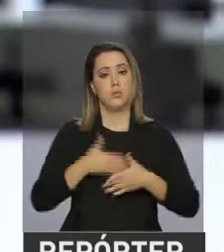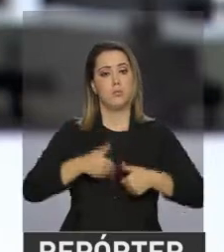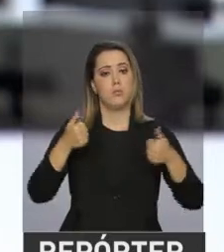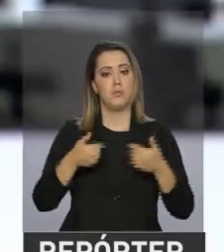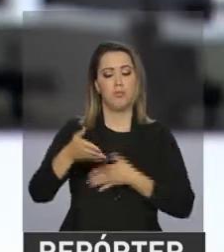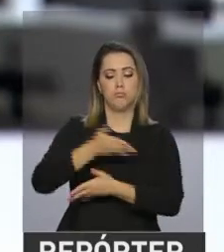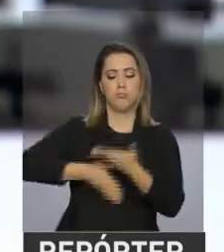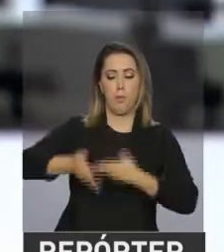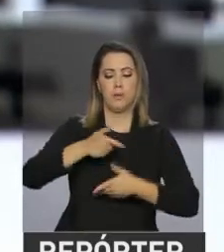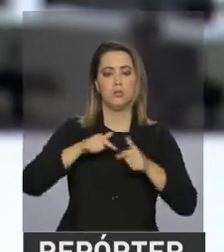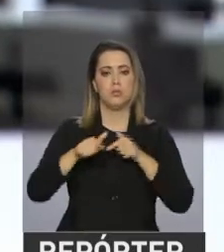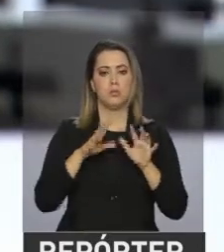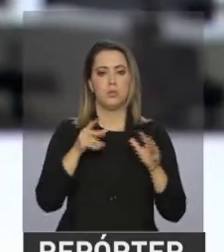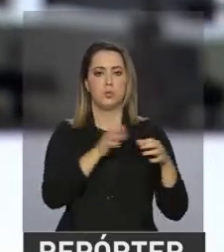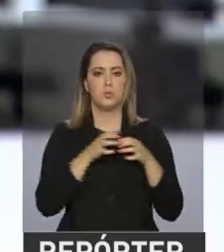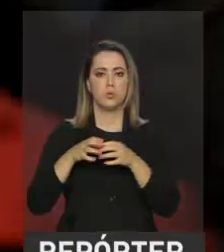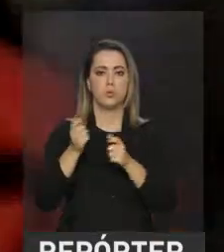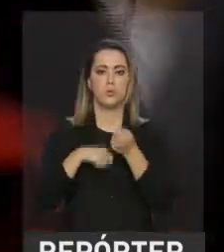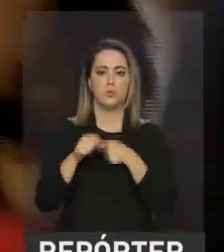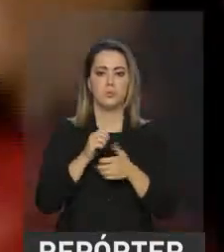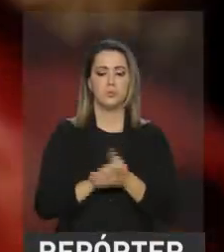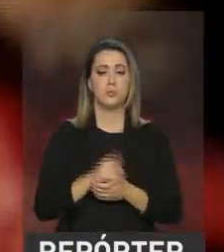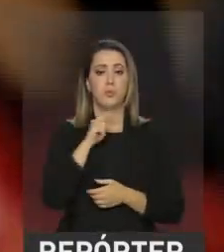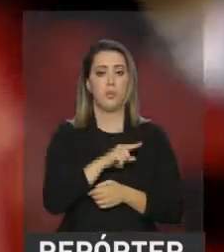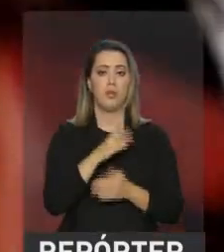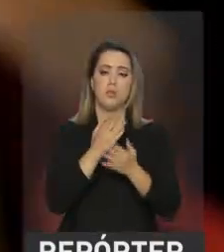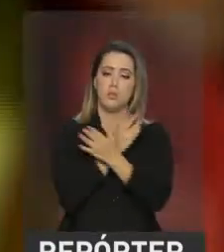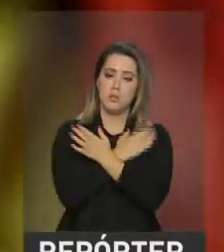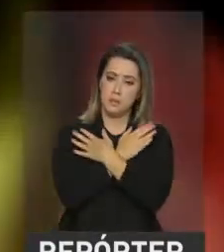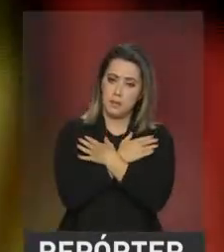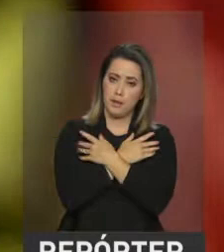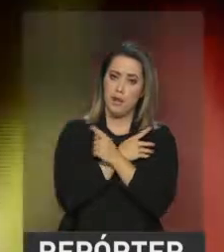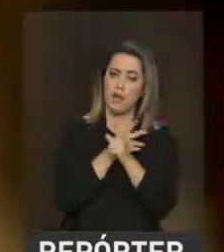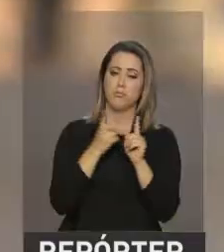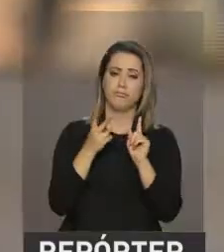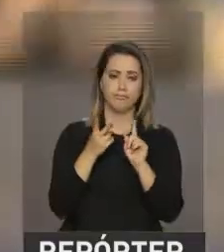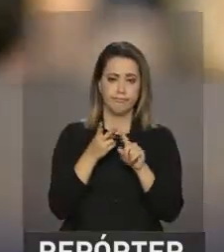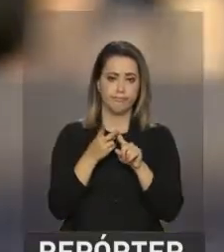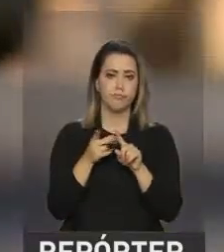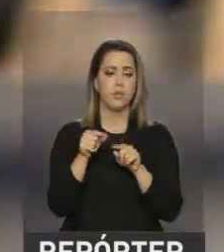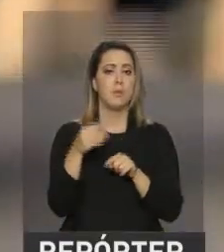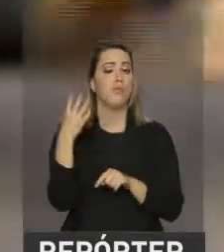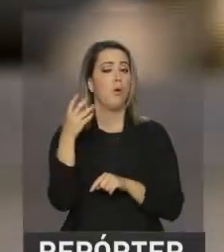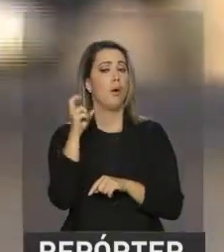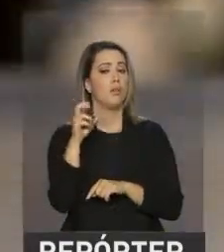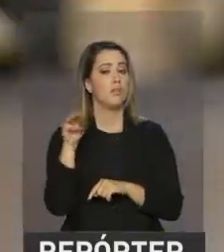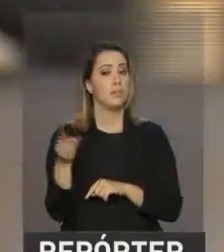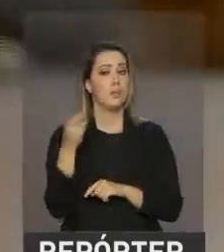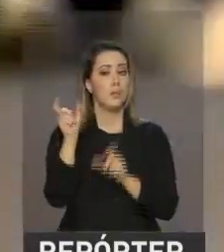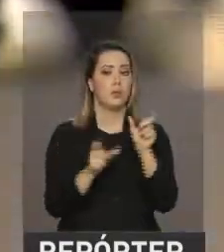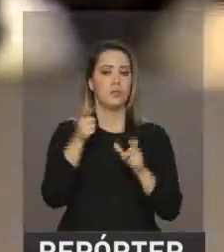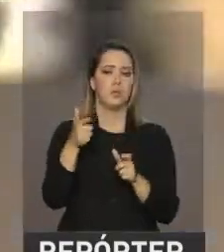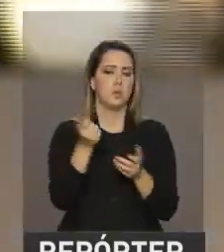trabalho é para todos os setores da economia além de desempregados o brasil tem atualmente 45 milhões de trabalhadores sem carteira